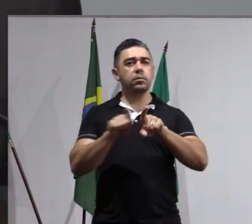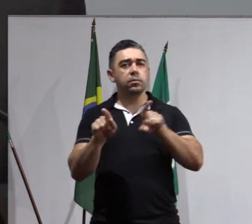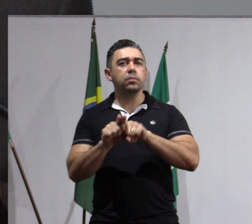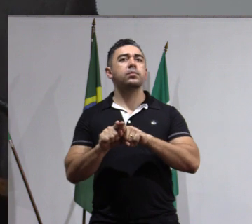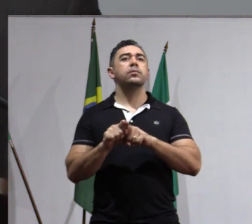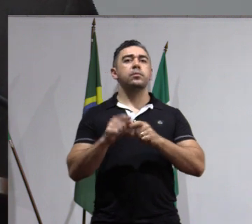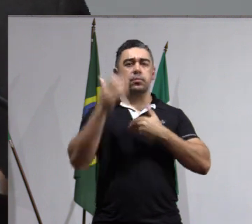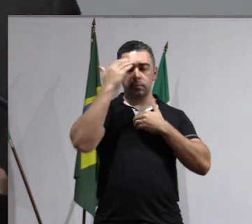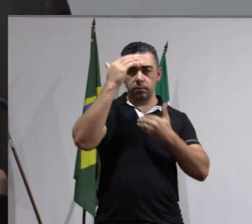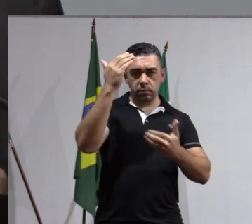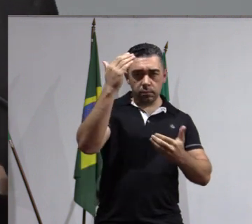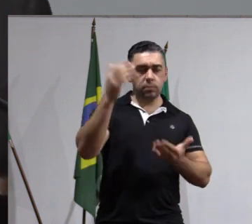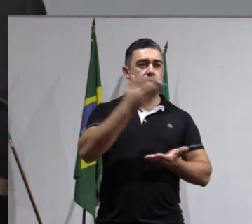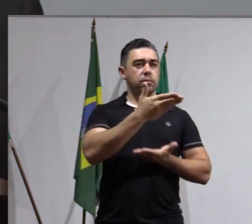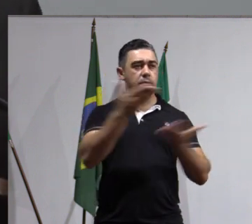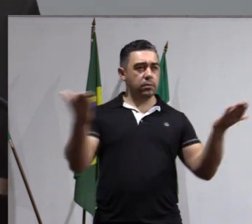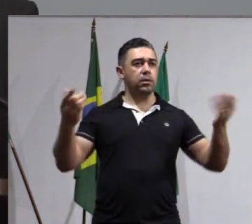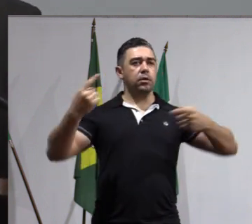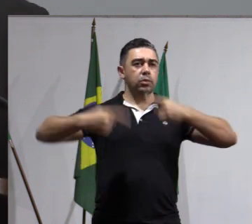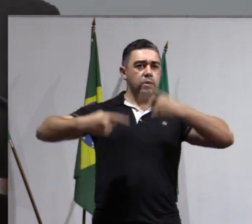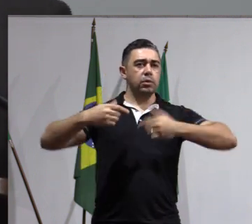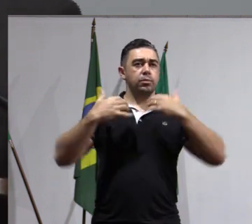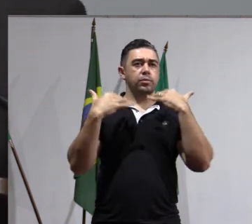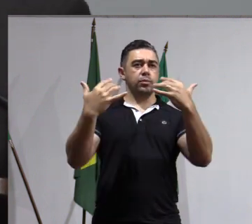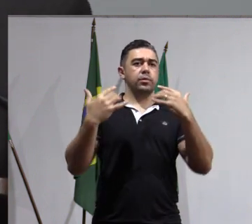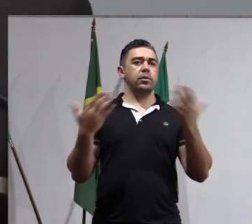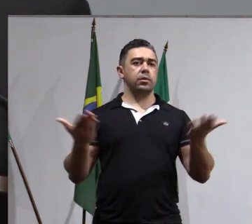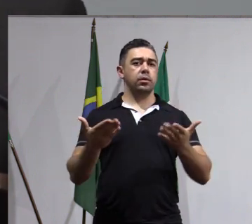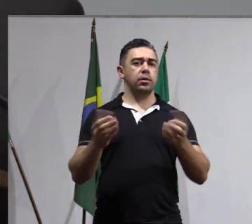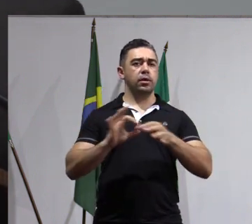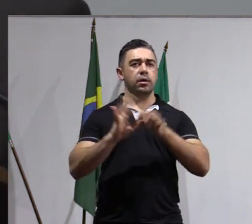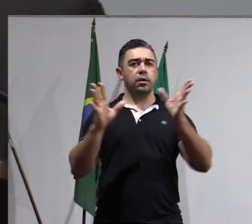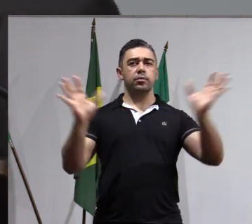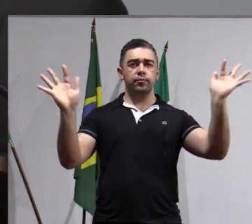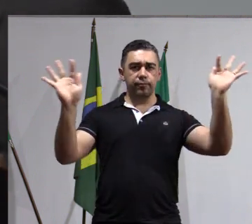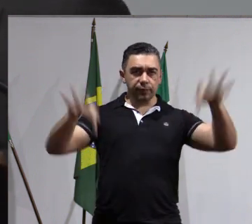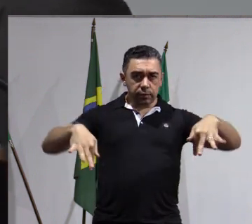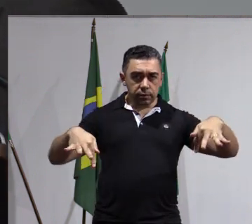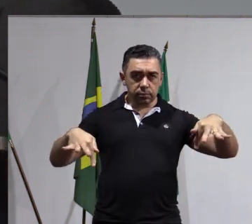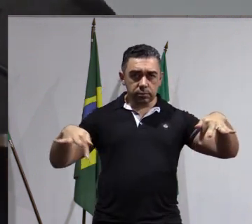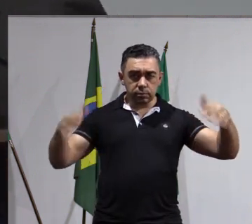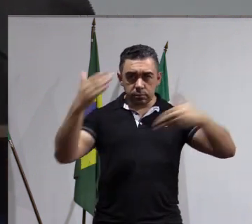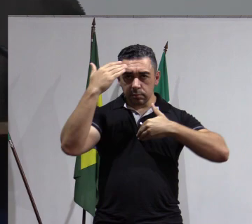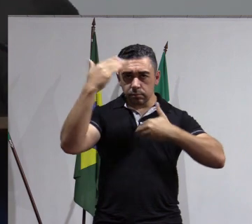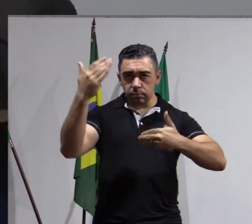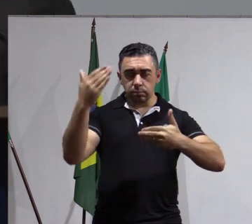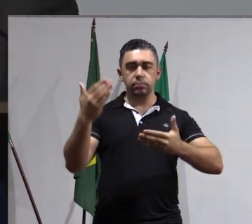fato o sucesso dessa discussão pública e a declaro encerrada. Muito obrigado.